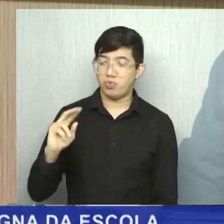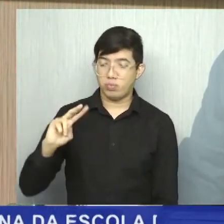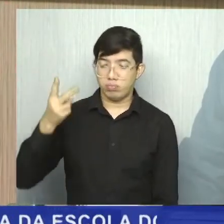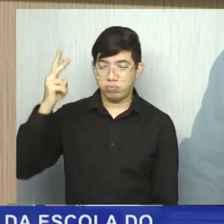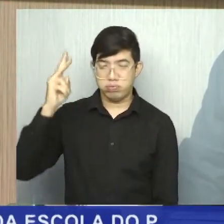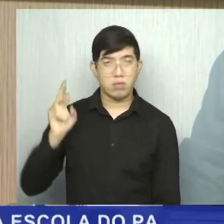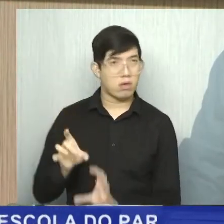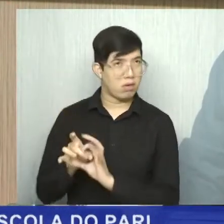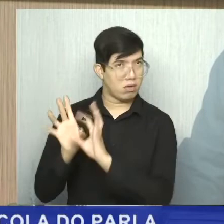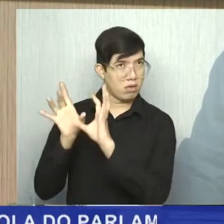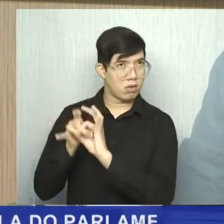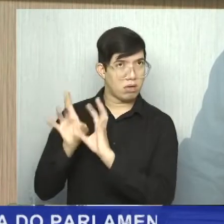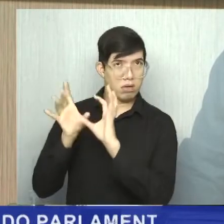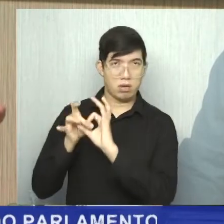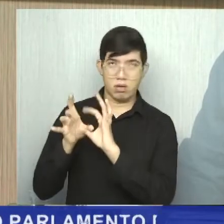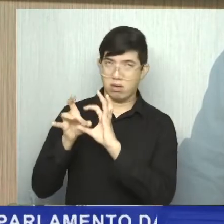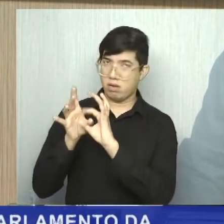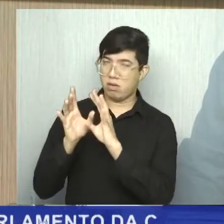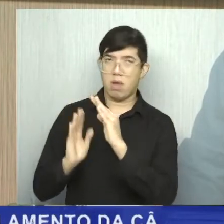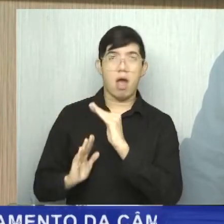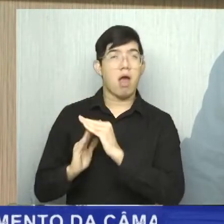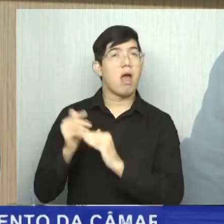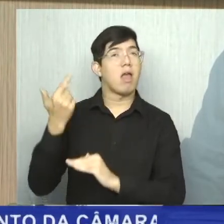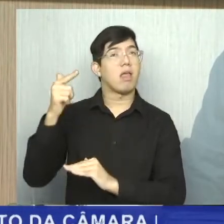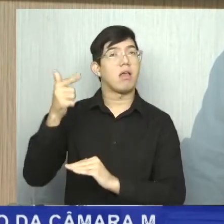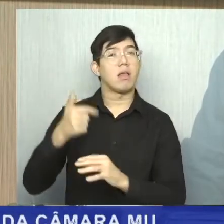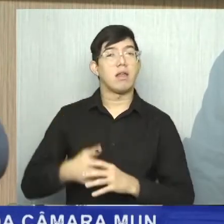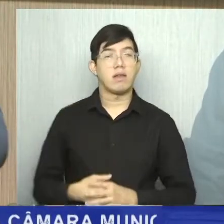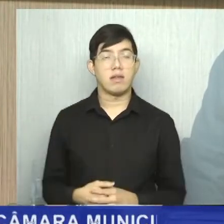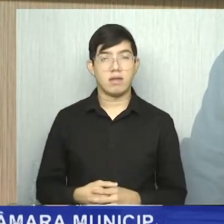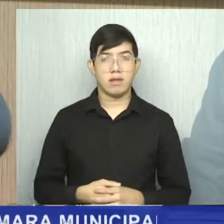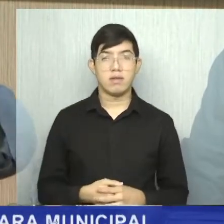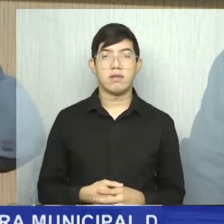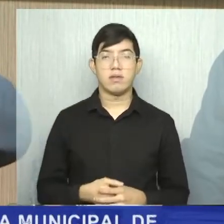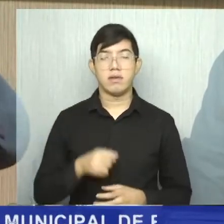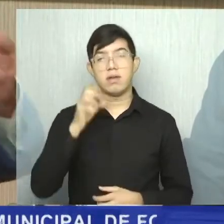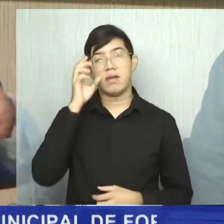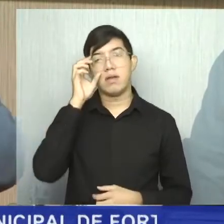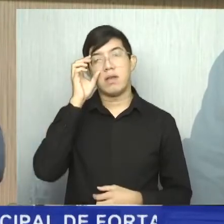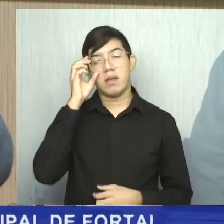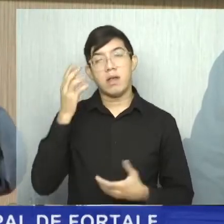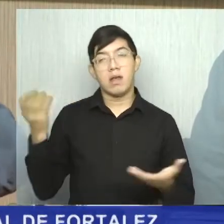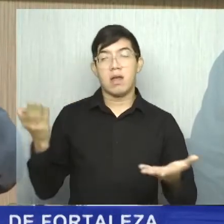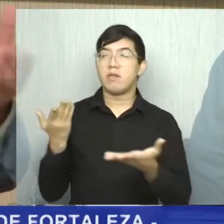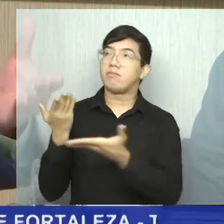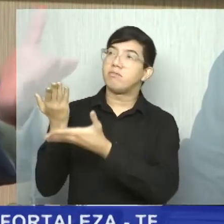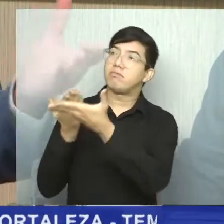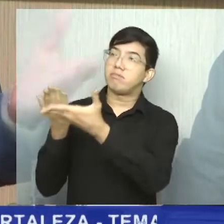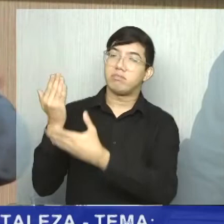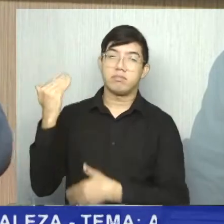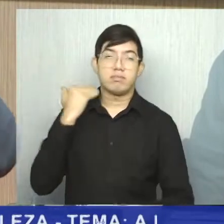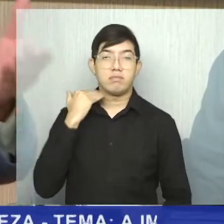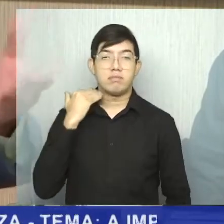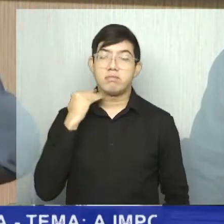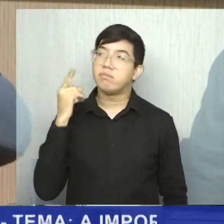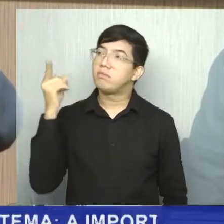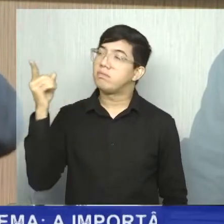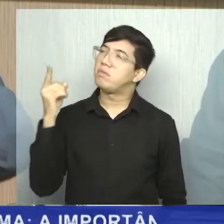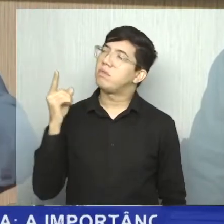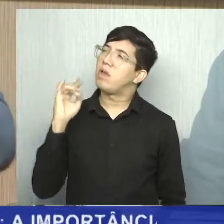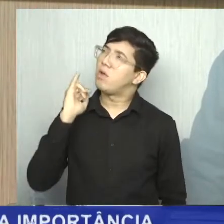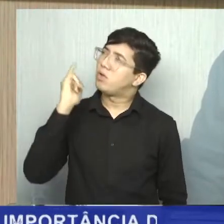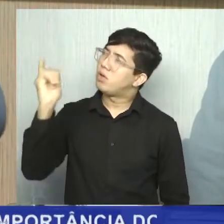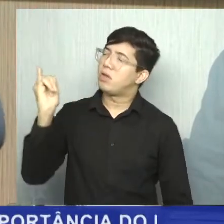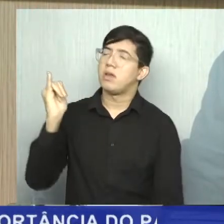O único cara que está denunciando isso sou eu. Agora eu fui conversar com o banco, eu estou dialogando com todo mundo. Meu irmão, vocês estão quebrando o Brasil, vocês acham